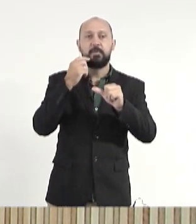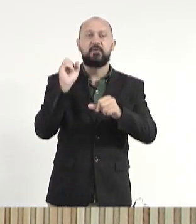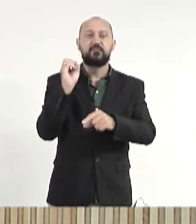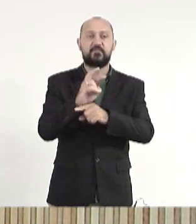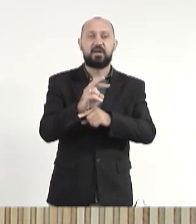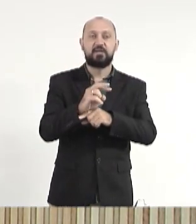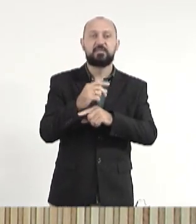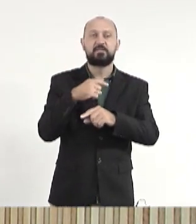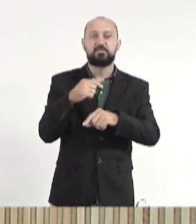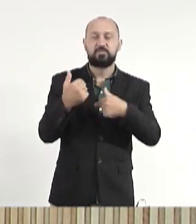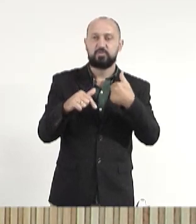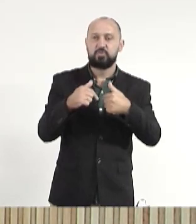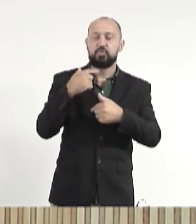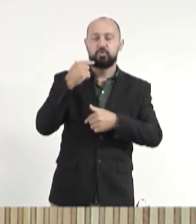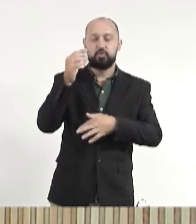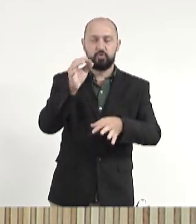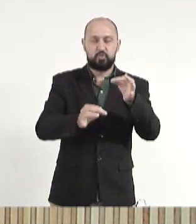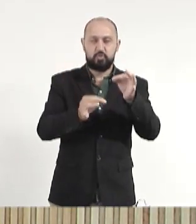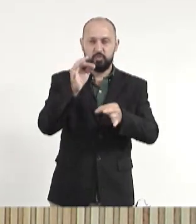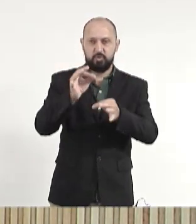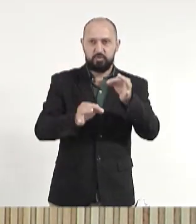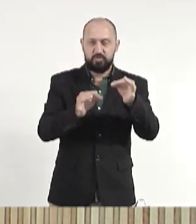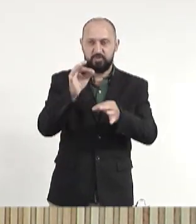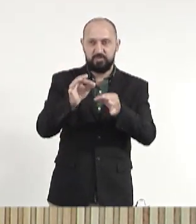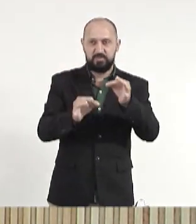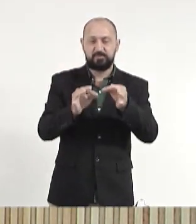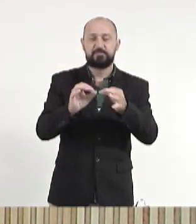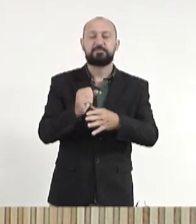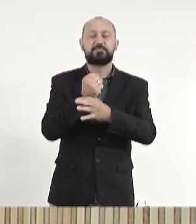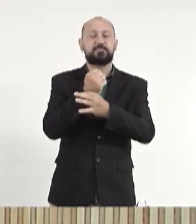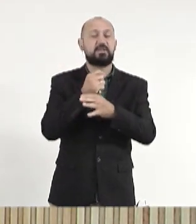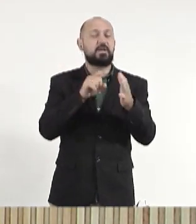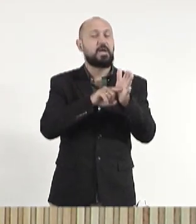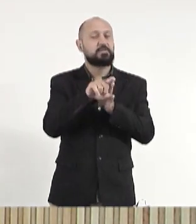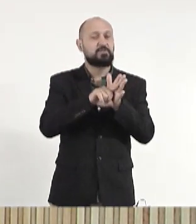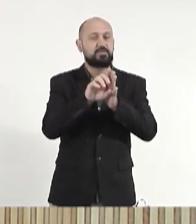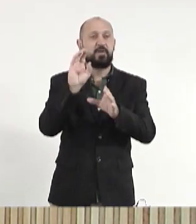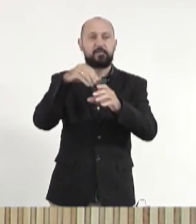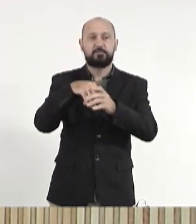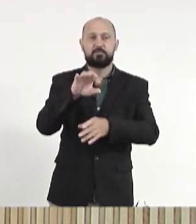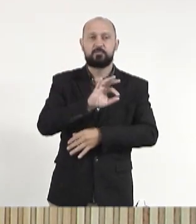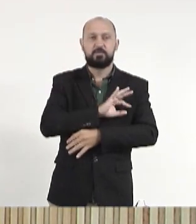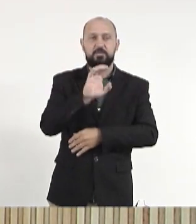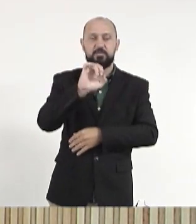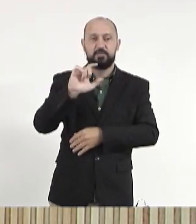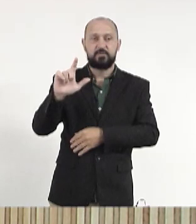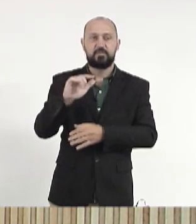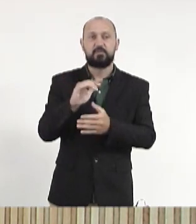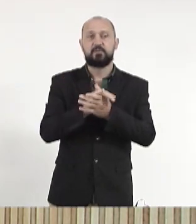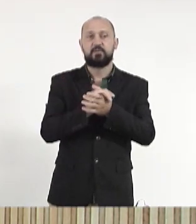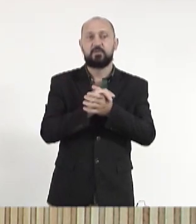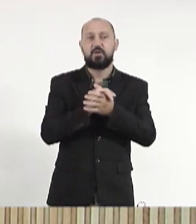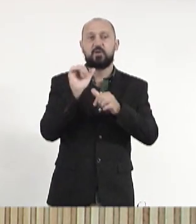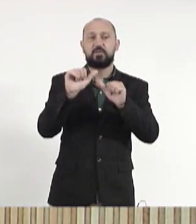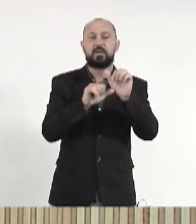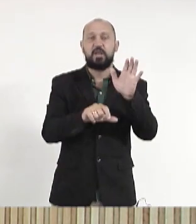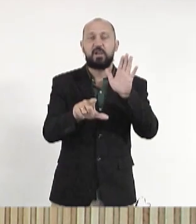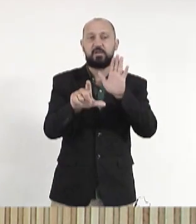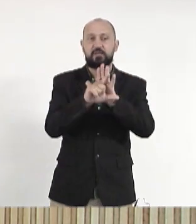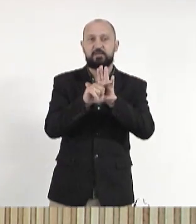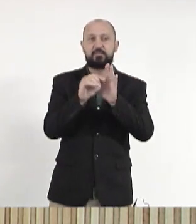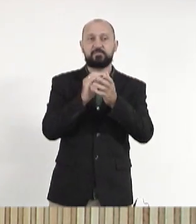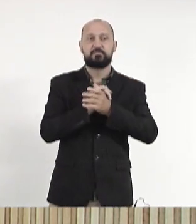cargos de agente de polícia judiciária e agente de polícia científica na Polícia Civil. Altera trechos da lei